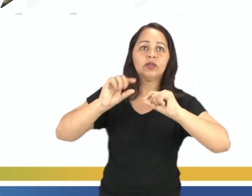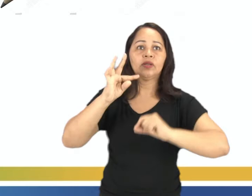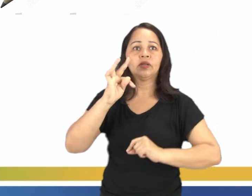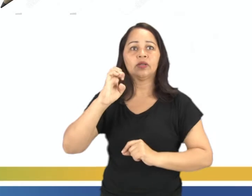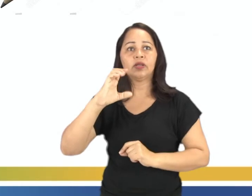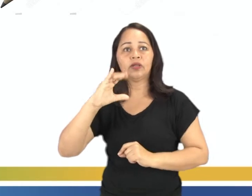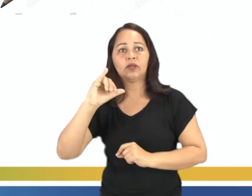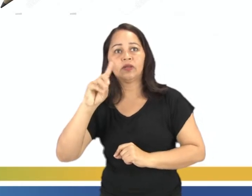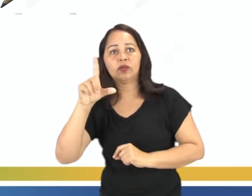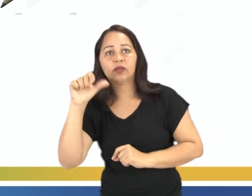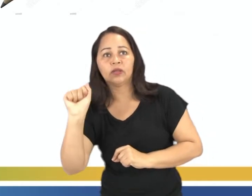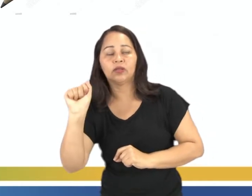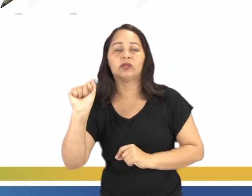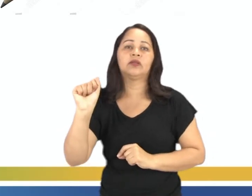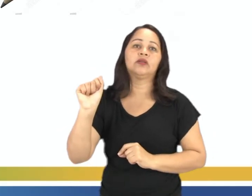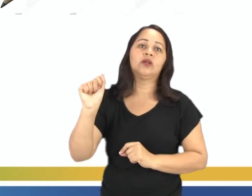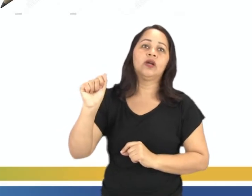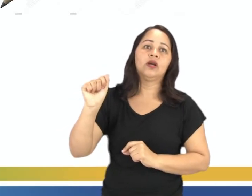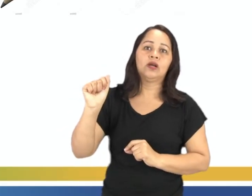Nós temos também